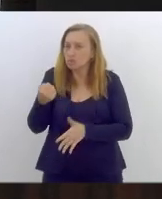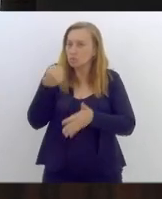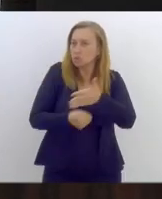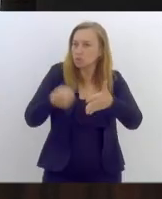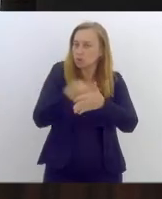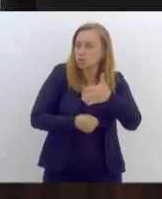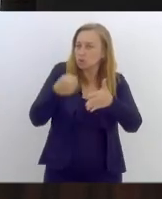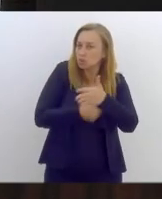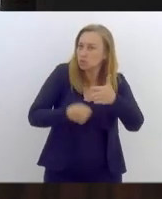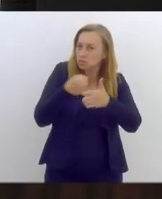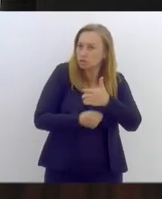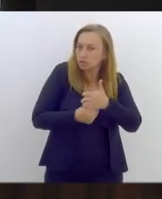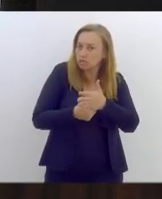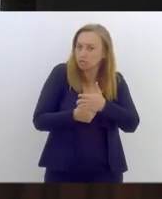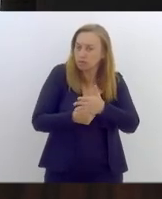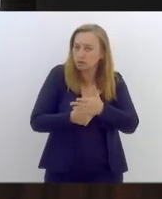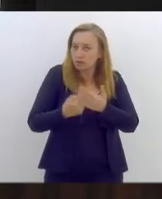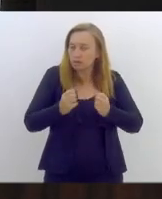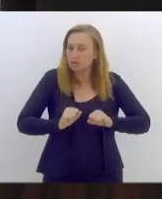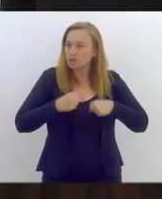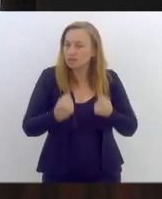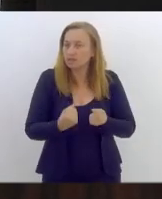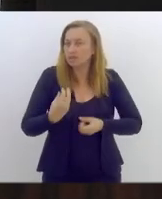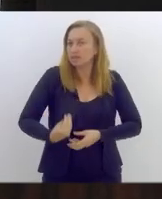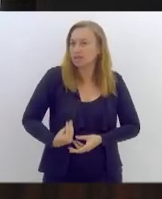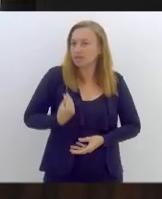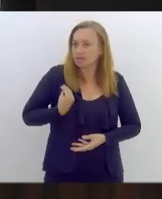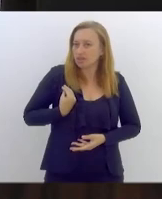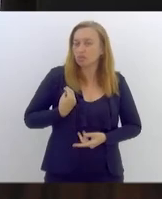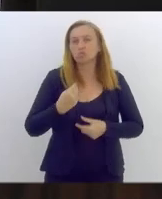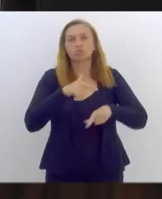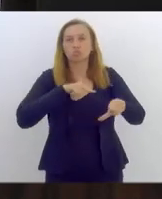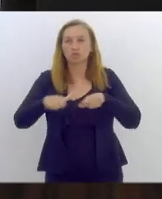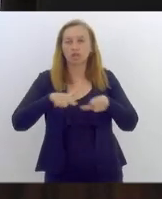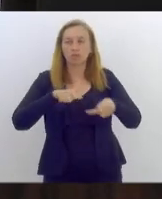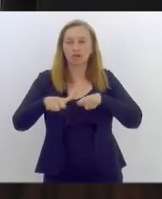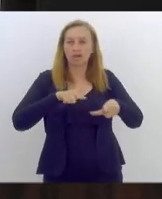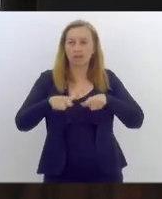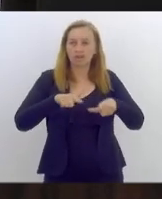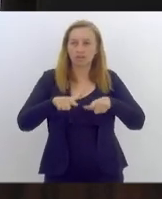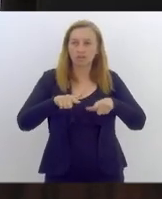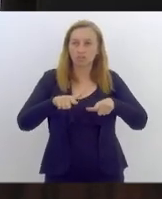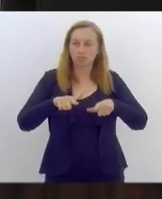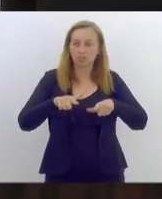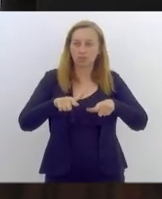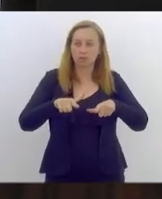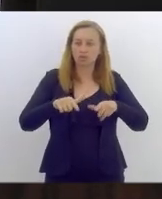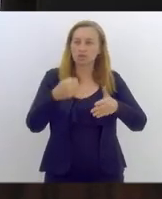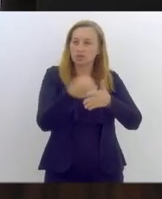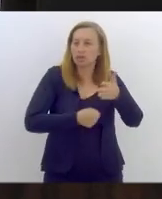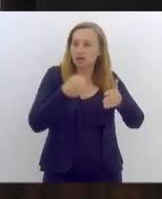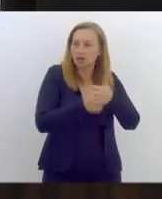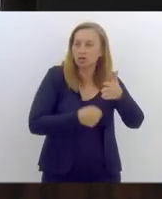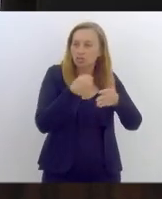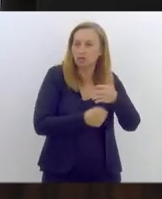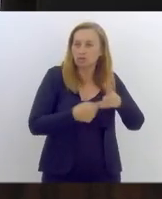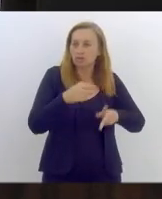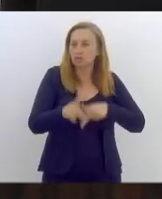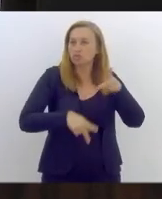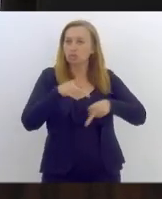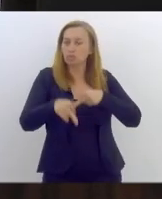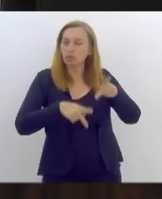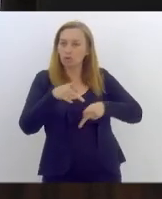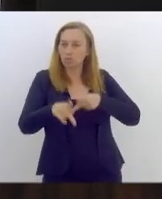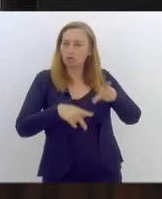forma intransigente pela defesa da vida, cujo trabalho teve destacada atuação na luta em defesa da população